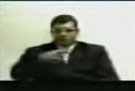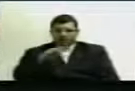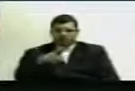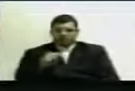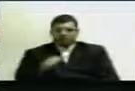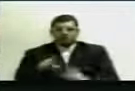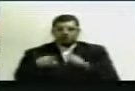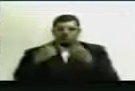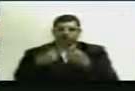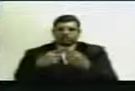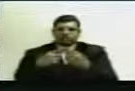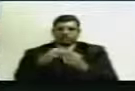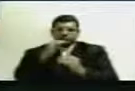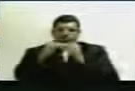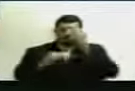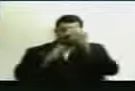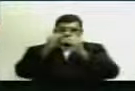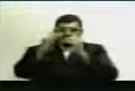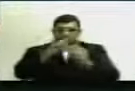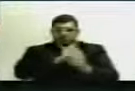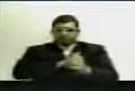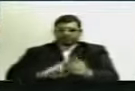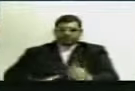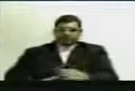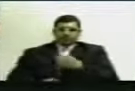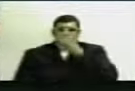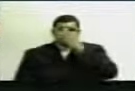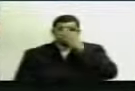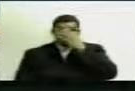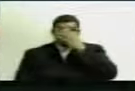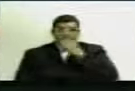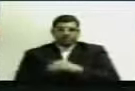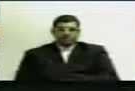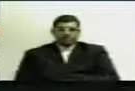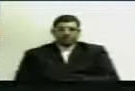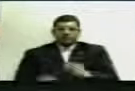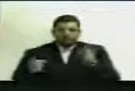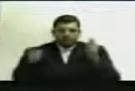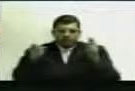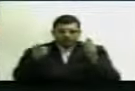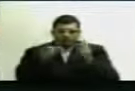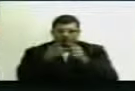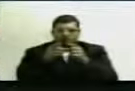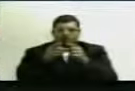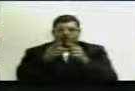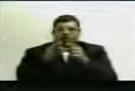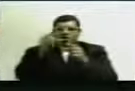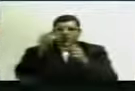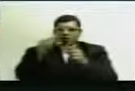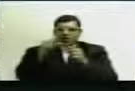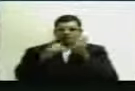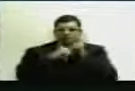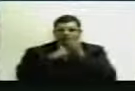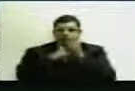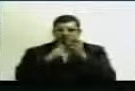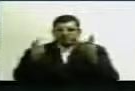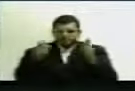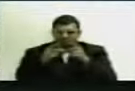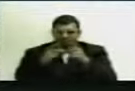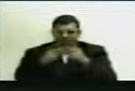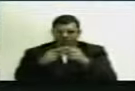Neto, mas pelo processo, deputado Chico Preto. A pequena Assembleia, a pequena